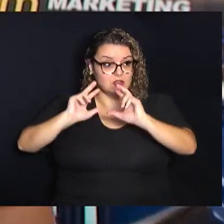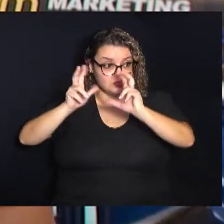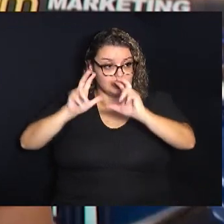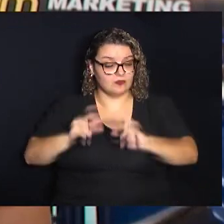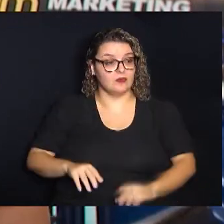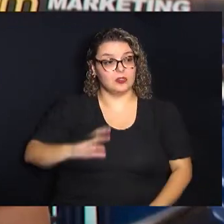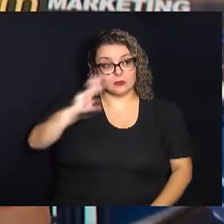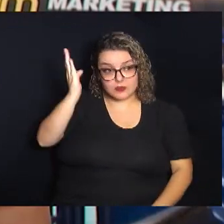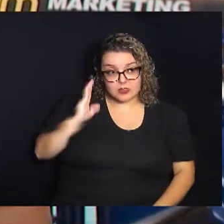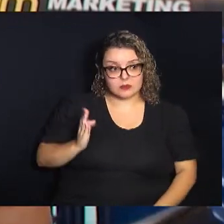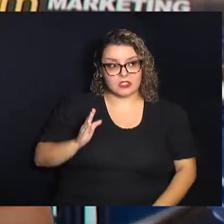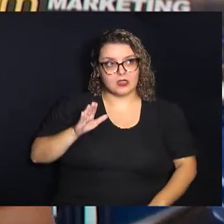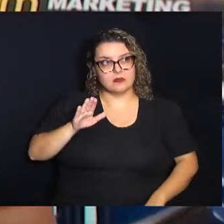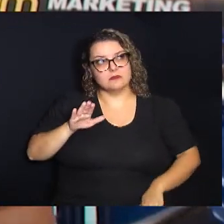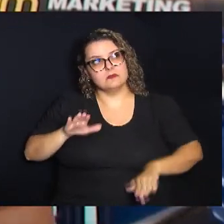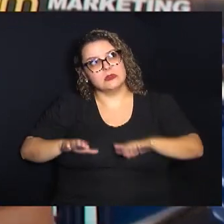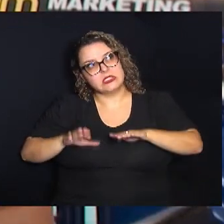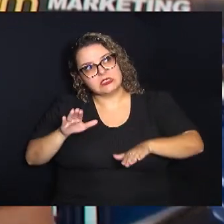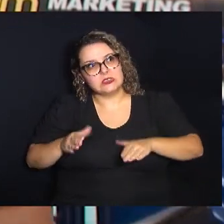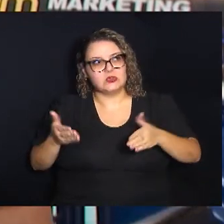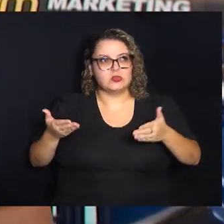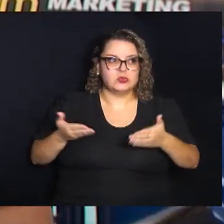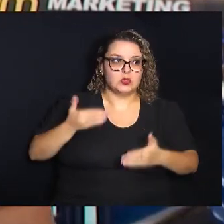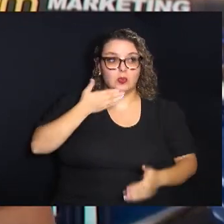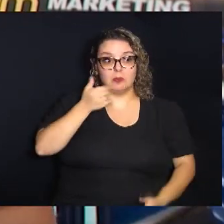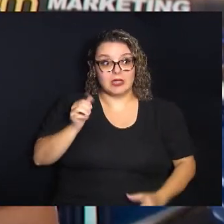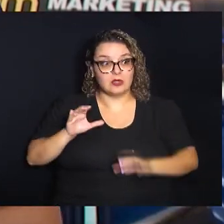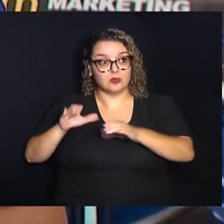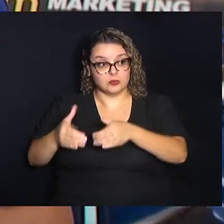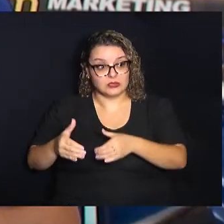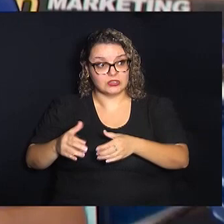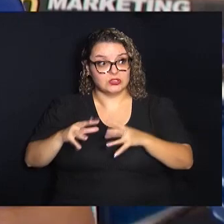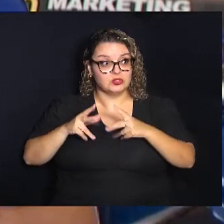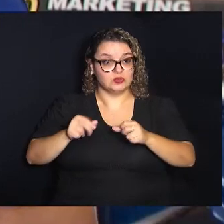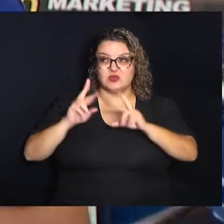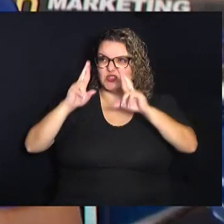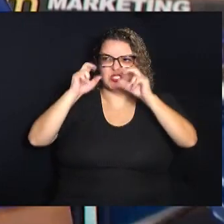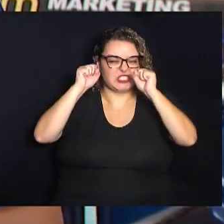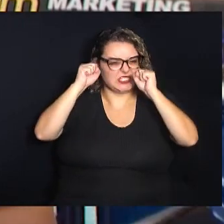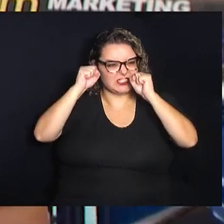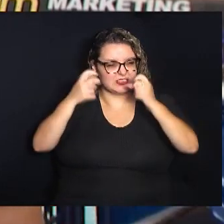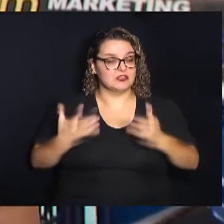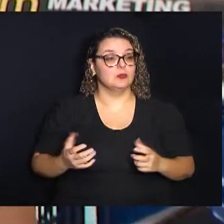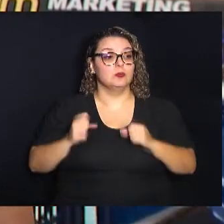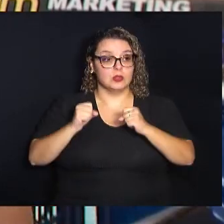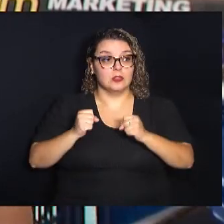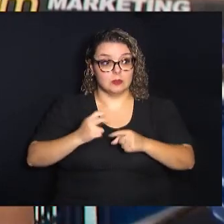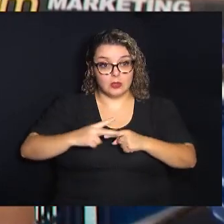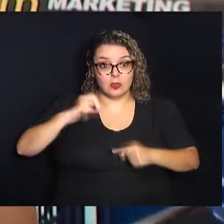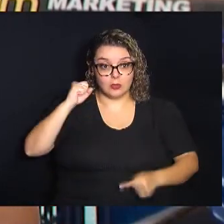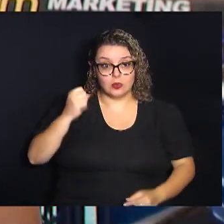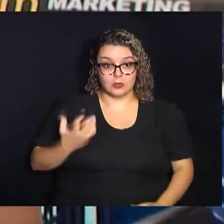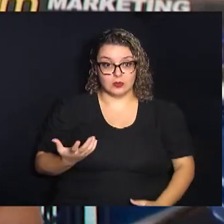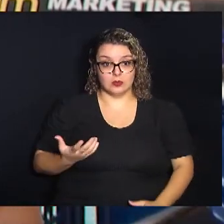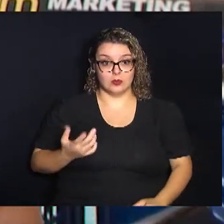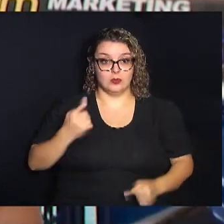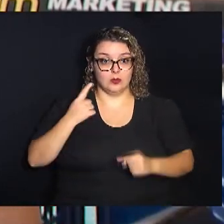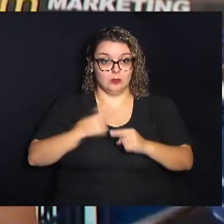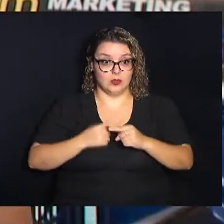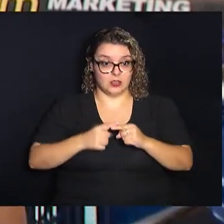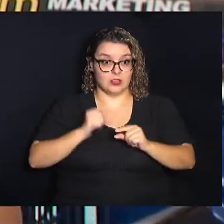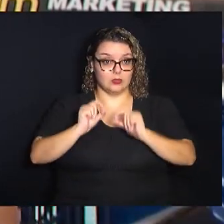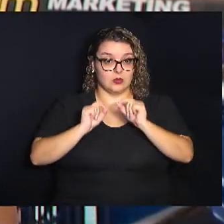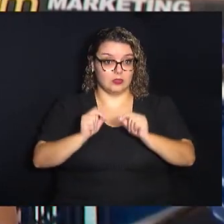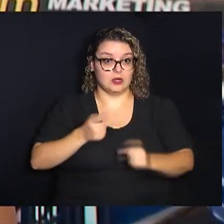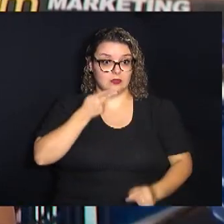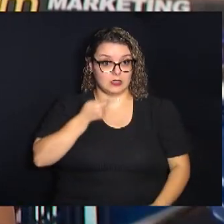brasileiro, talvez hoje o melhor time, aquele que todo mundo esperava realmente que pudesse conquistar. O que eu quero dizer com